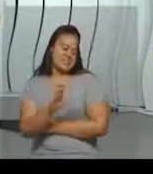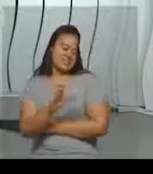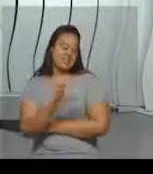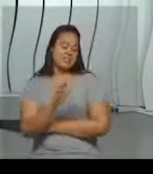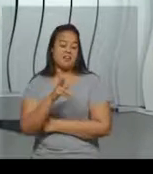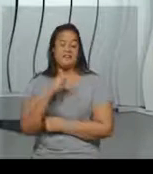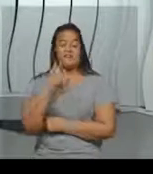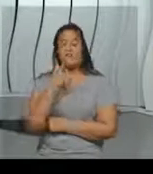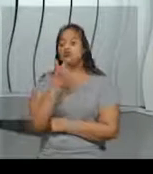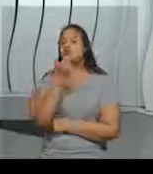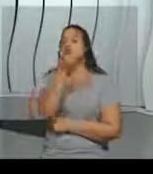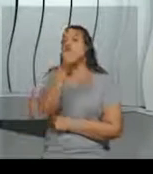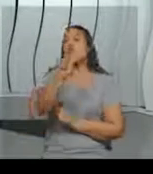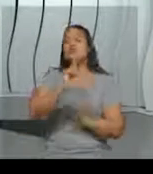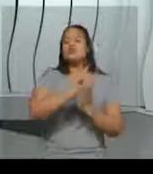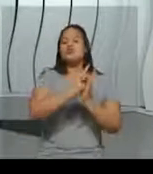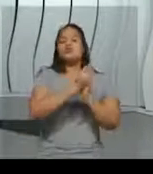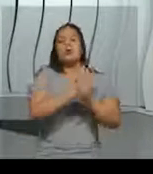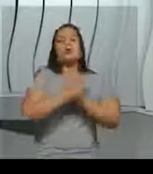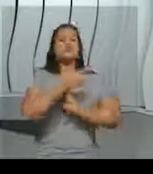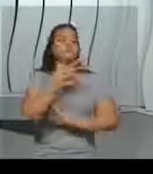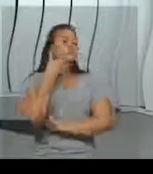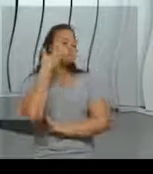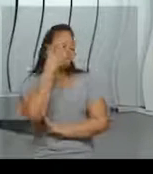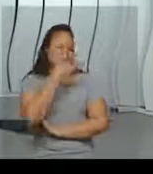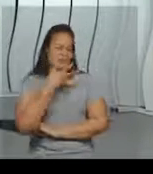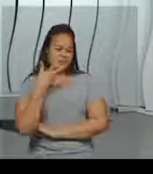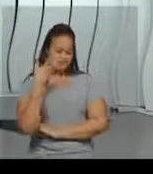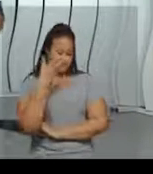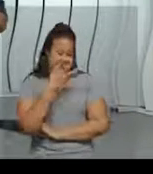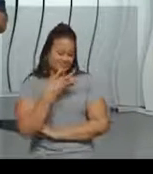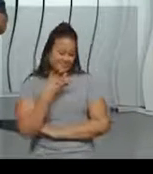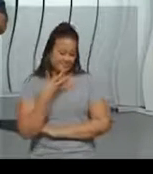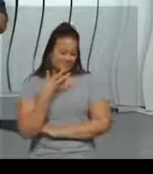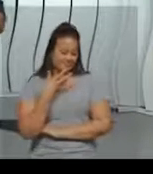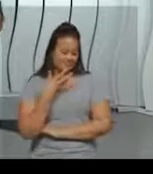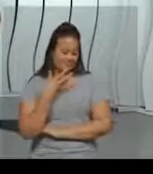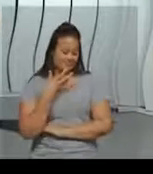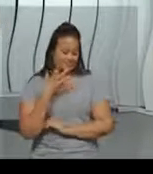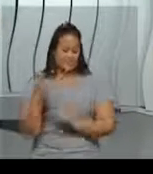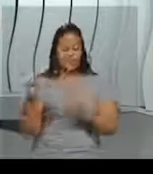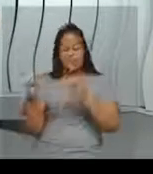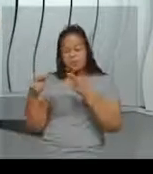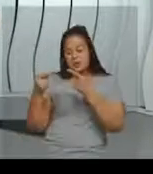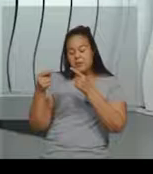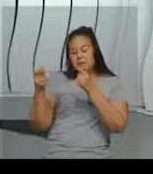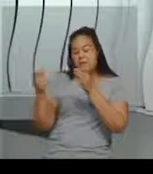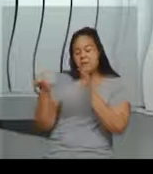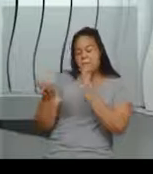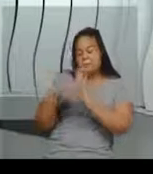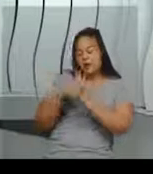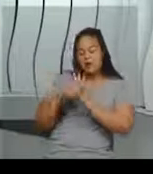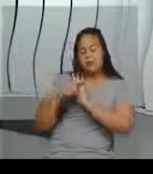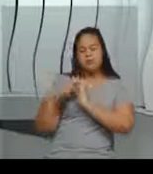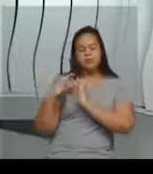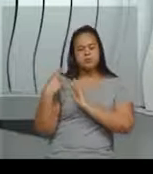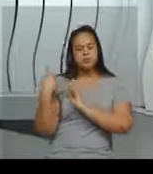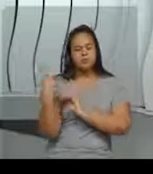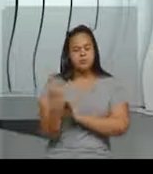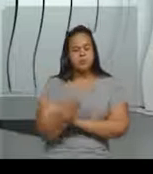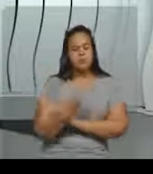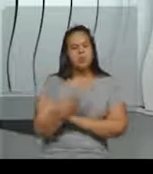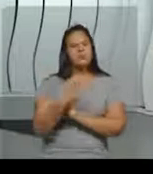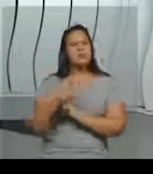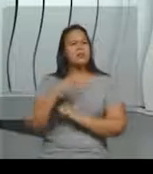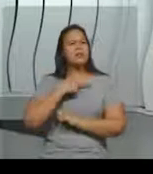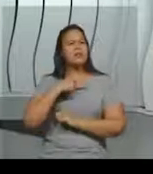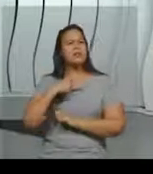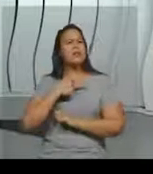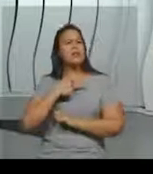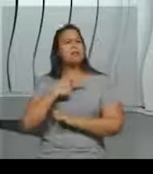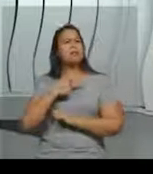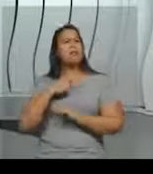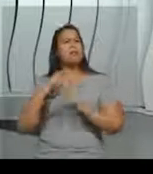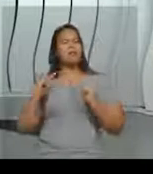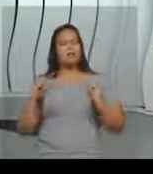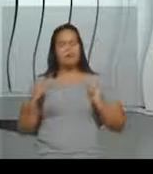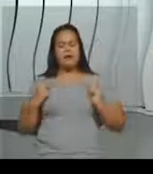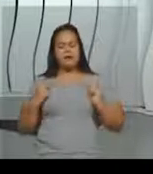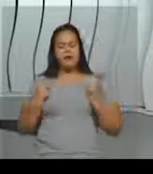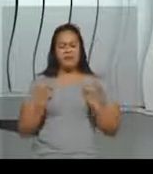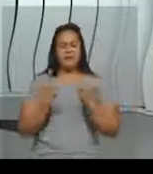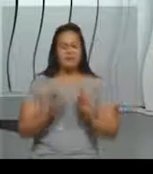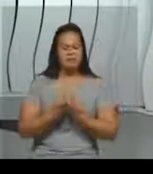gênero musical específico aqui, nosso, né? Que também tem uma genealogia, né? Uma herança,